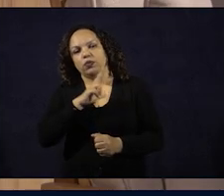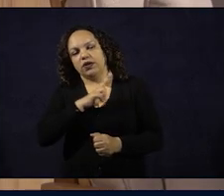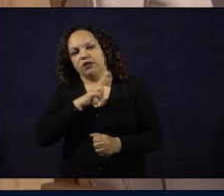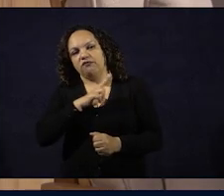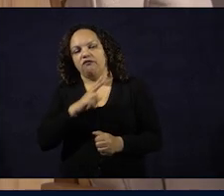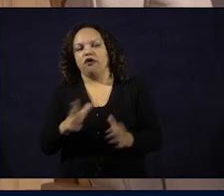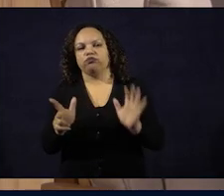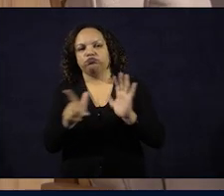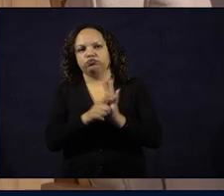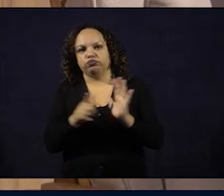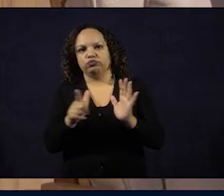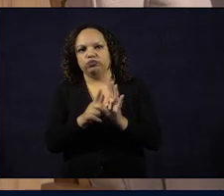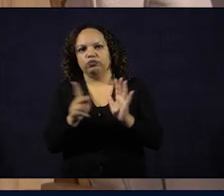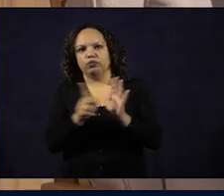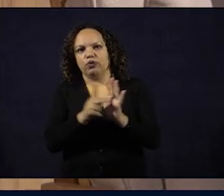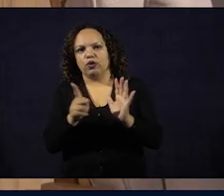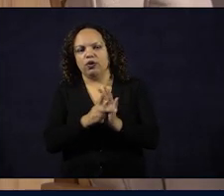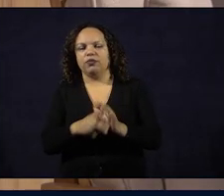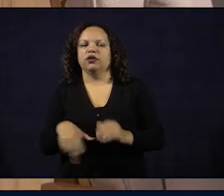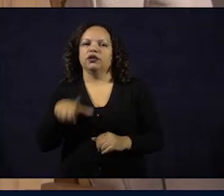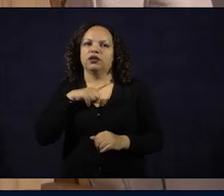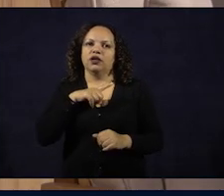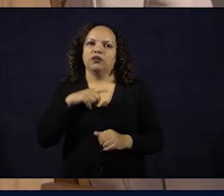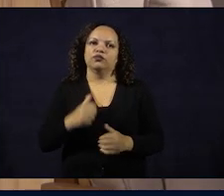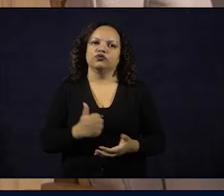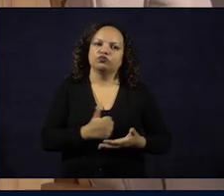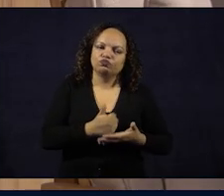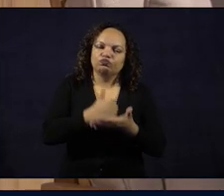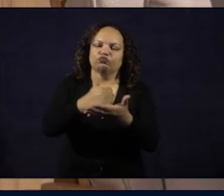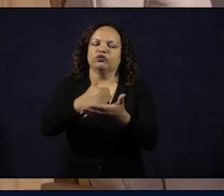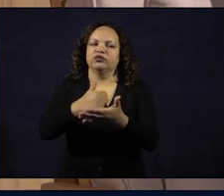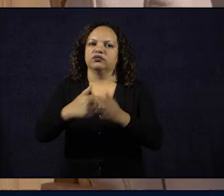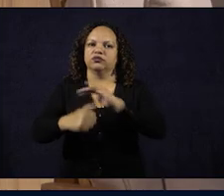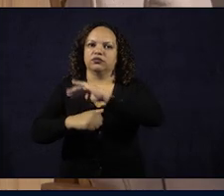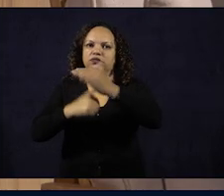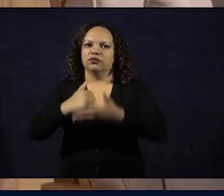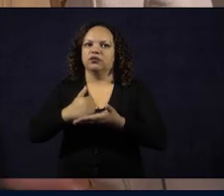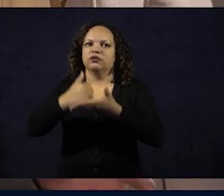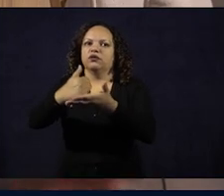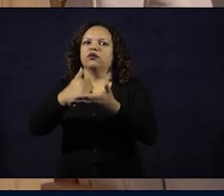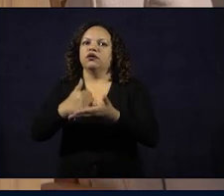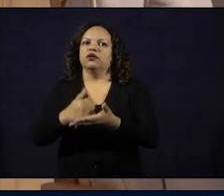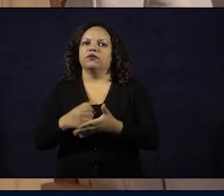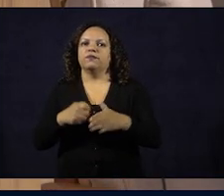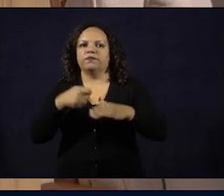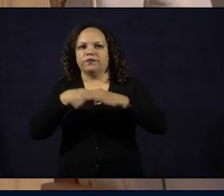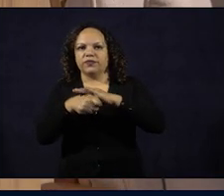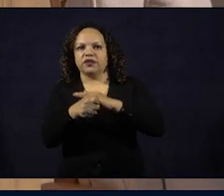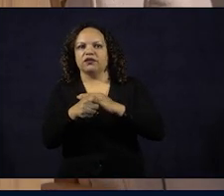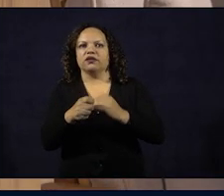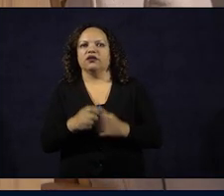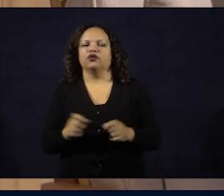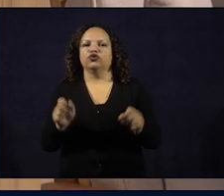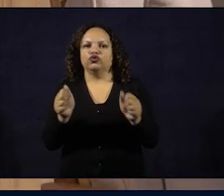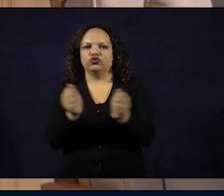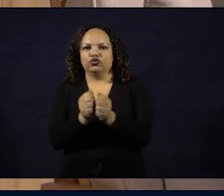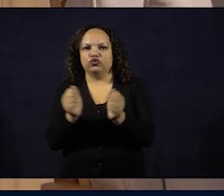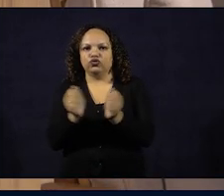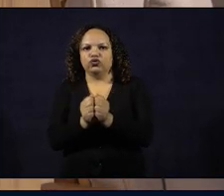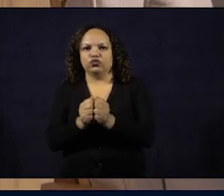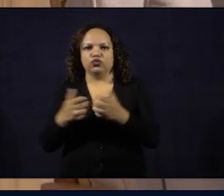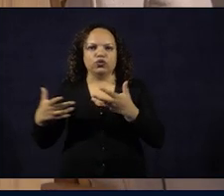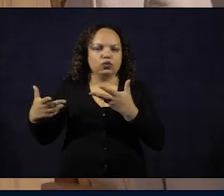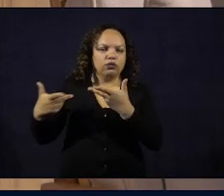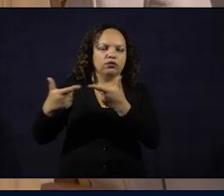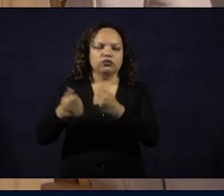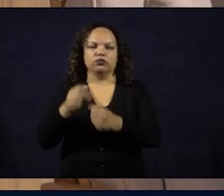da operação, a gente tem hoje então, esses resultados. Então, vamos continuar investindo no setor portuário com o braço do setor privado, que é realmente a